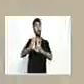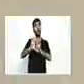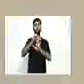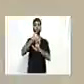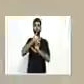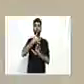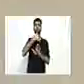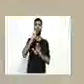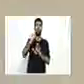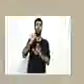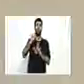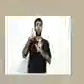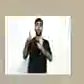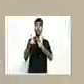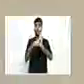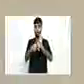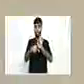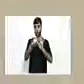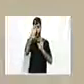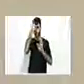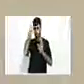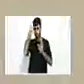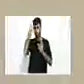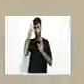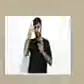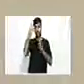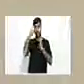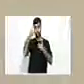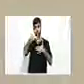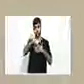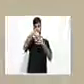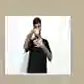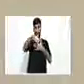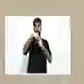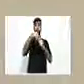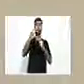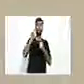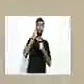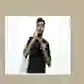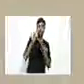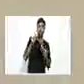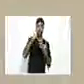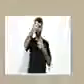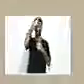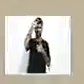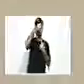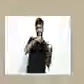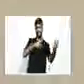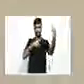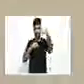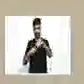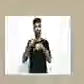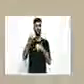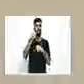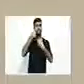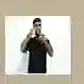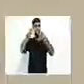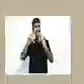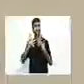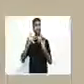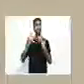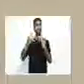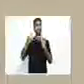infelizmente o representante do executivo executivo Municipal que poderia trazer para nós vereadores para o